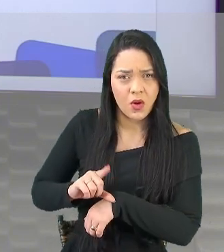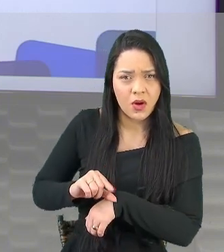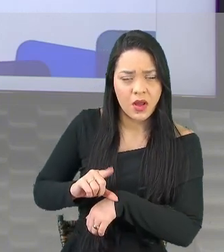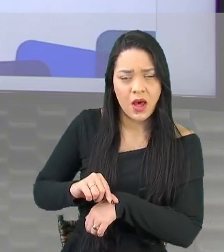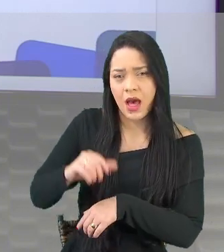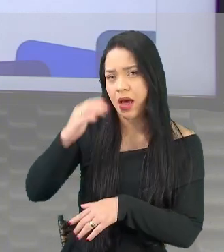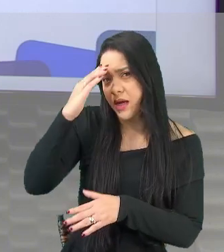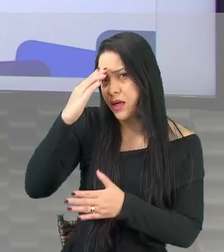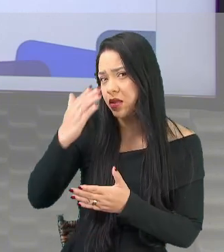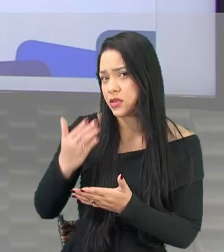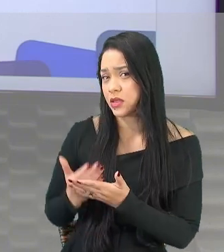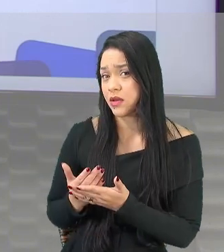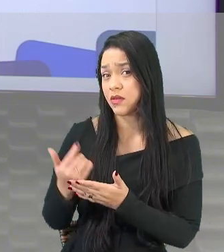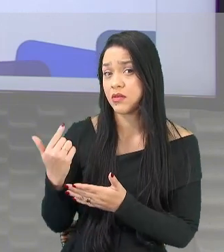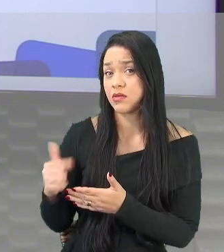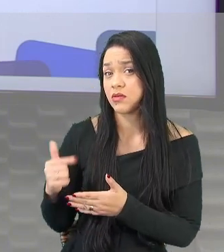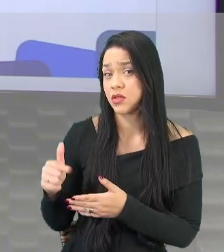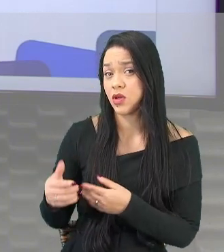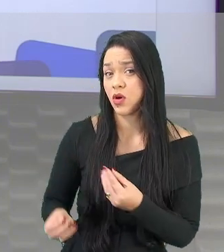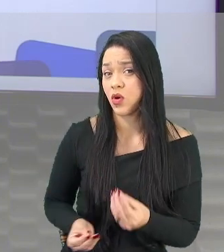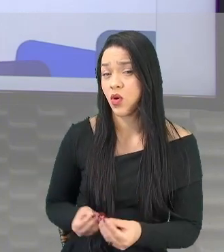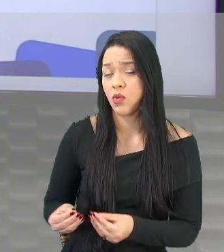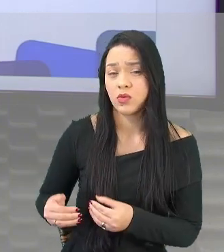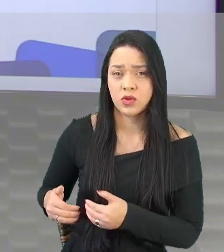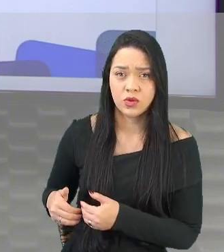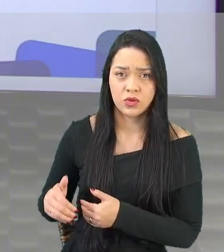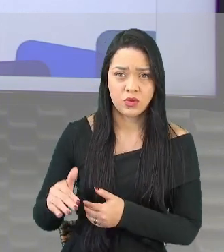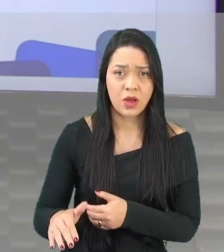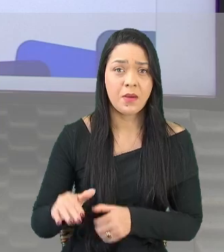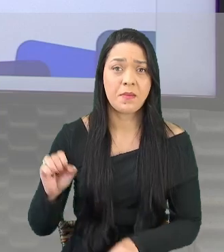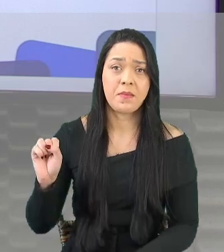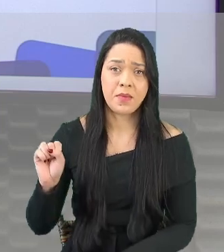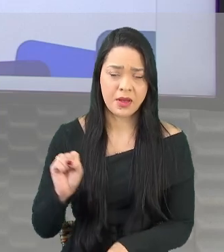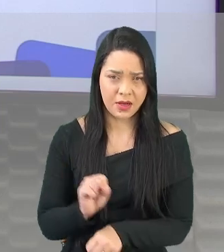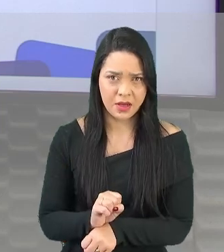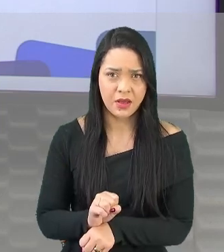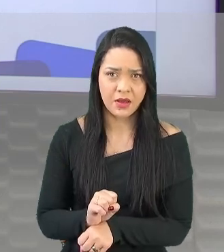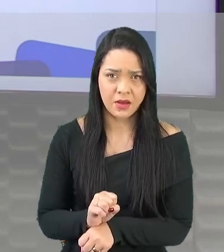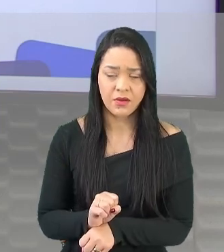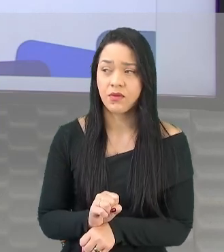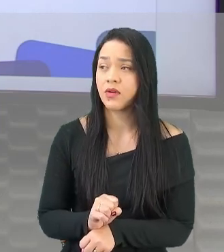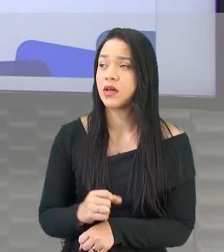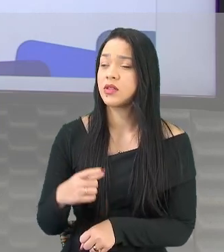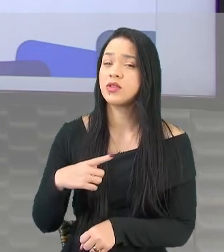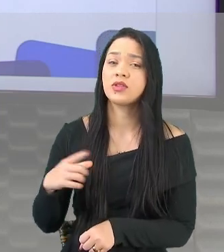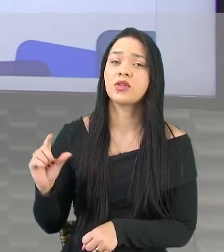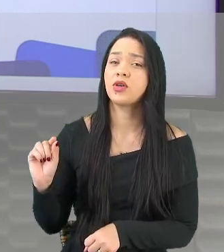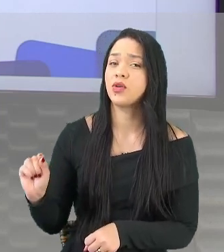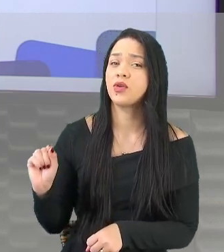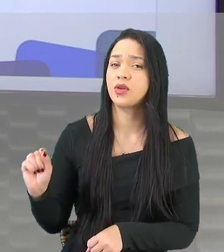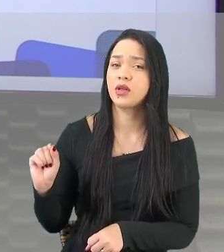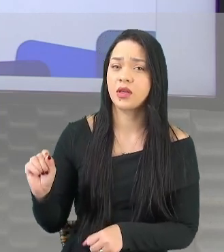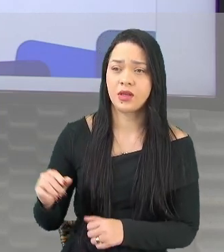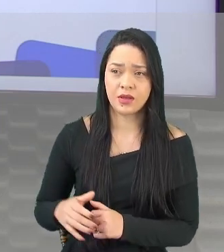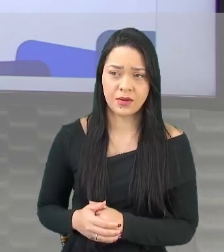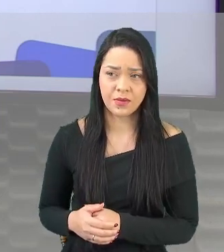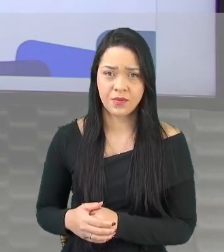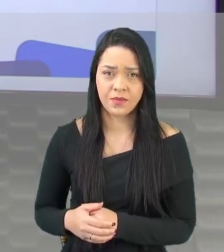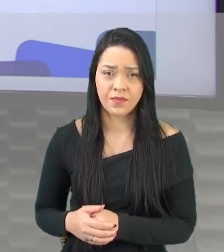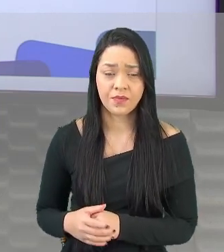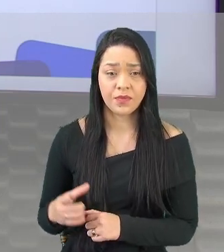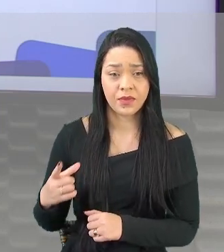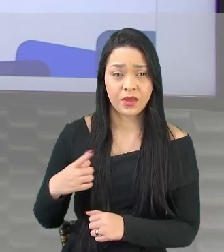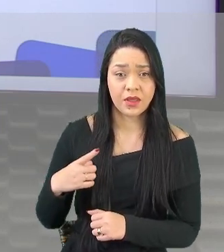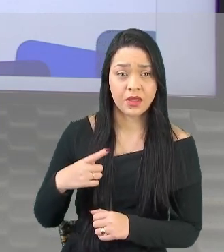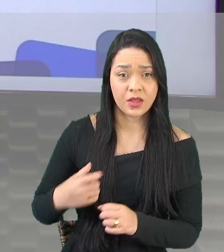parava. Ele tinha, o meio de produção era de domínio dele, a sua força